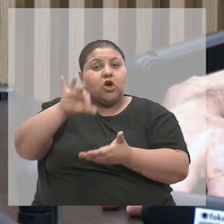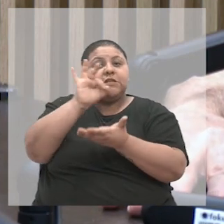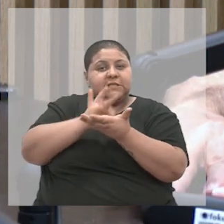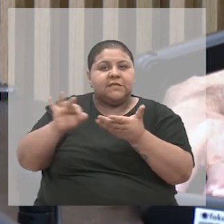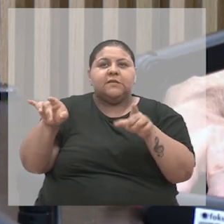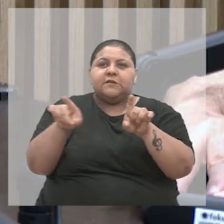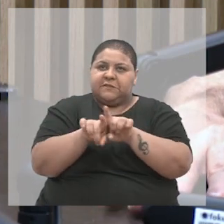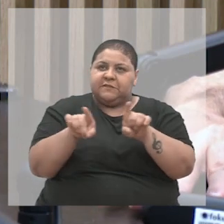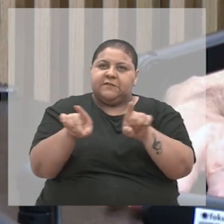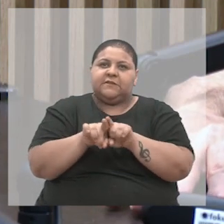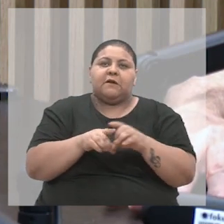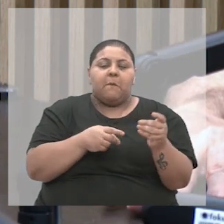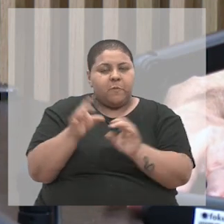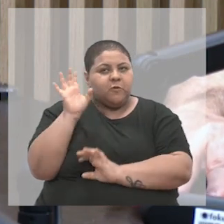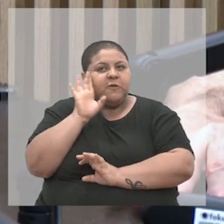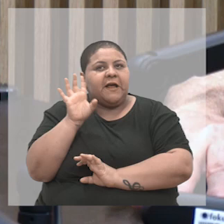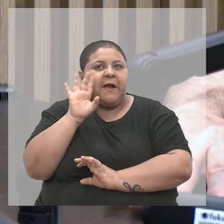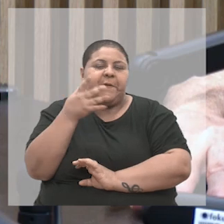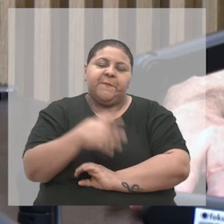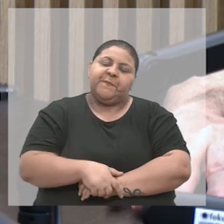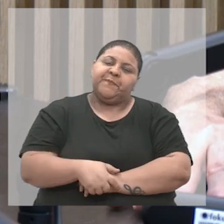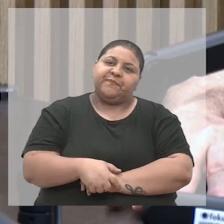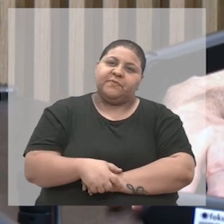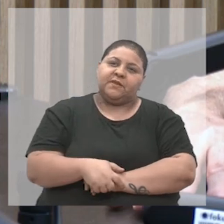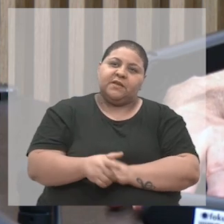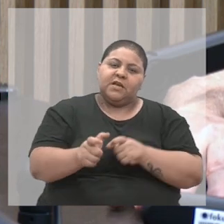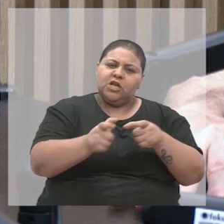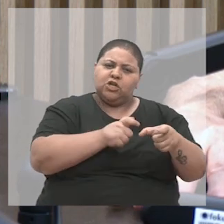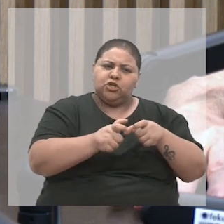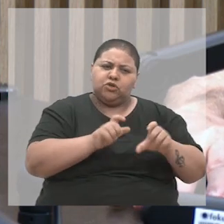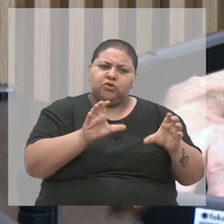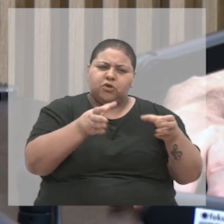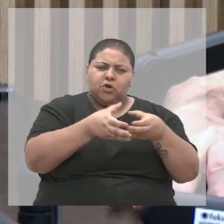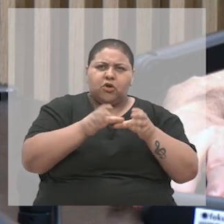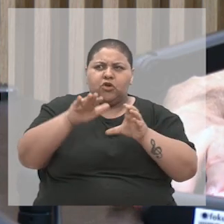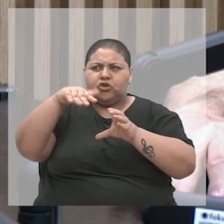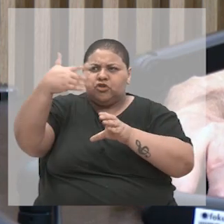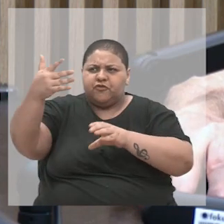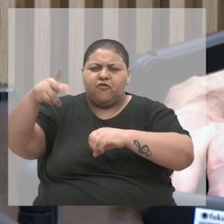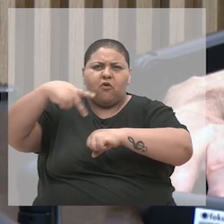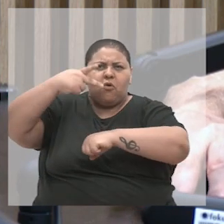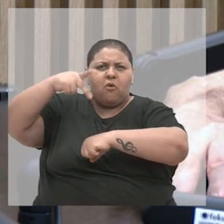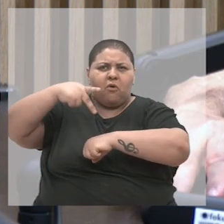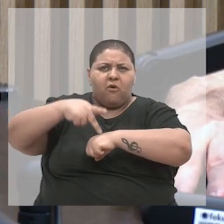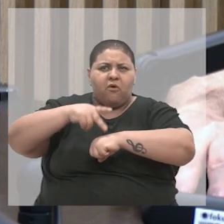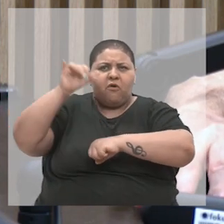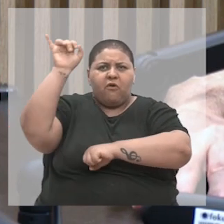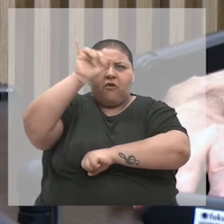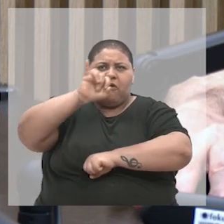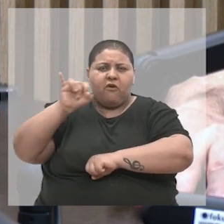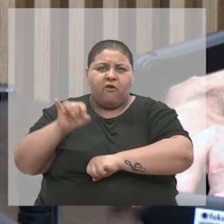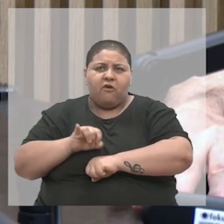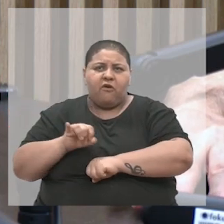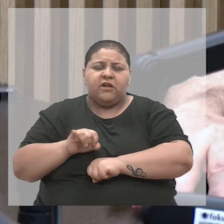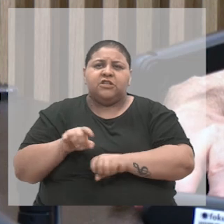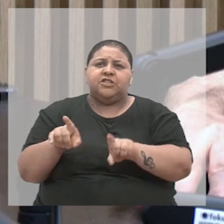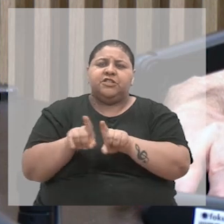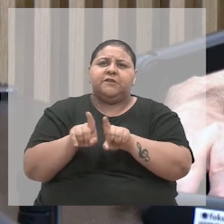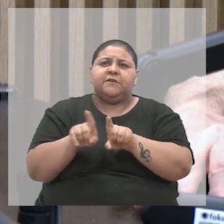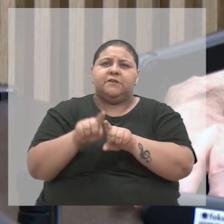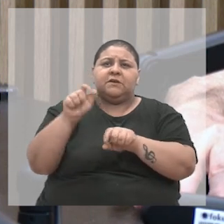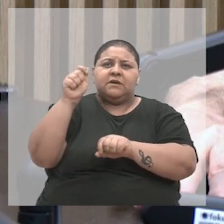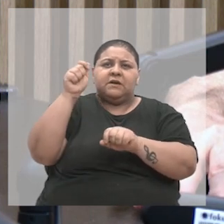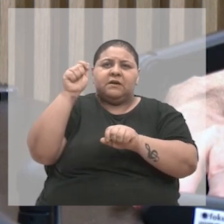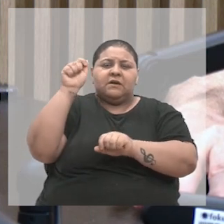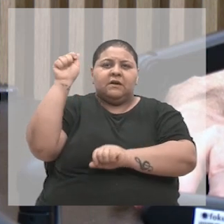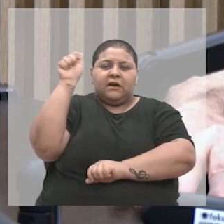legal. É muito legal esse evento. E joga equipes de fora do país, vem da Itália, vem do Chile, vem da Argentina, vem